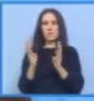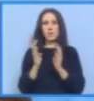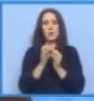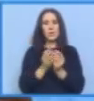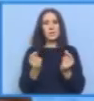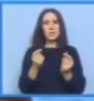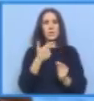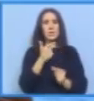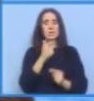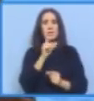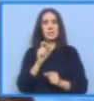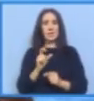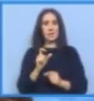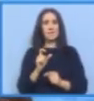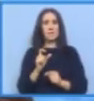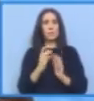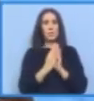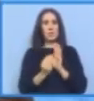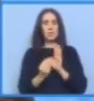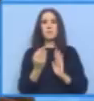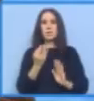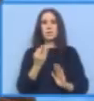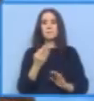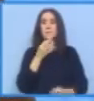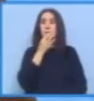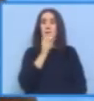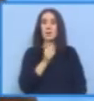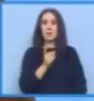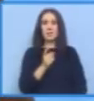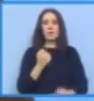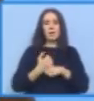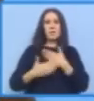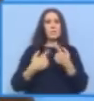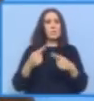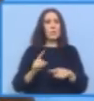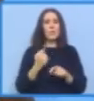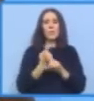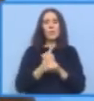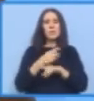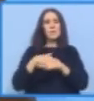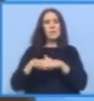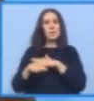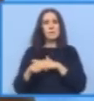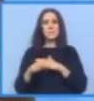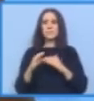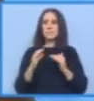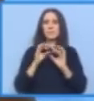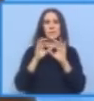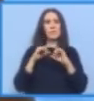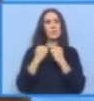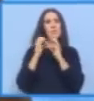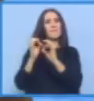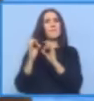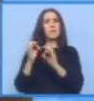TZ. É verdade. Tem a ver com isto que estávamos a falar. Quer dizer, não só ativismo, não só fazer coisas, não só fazer obra social,